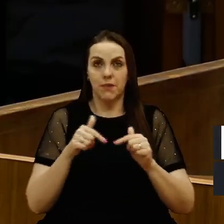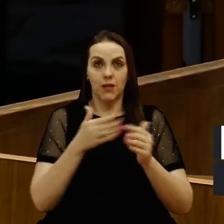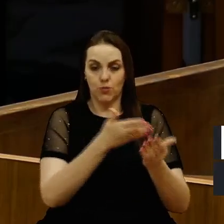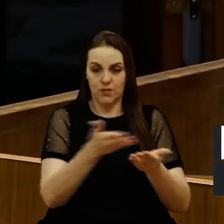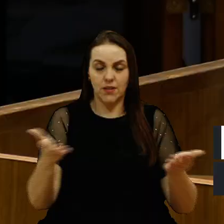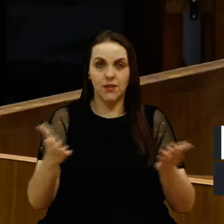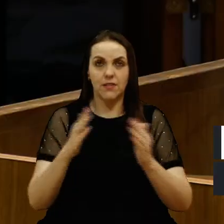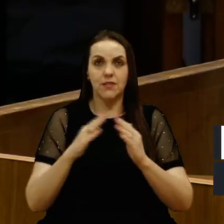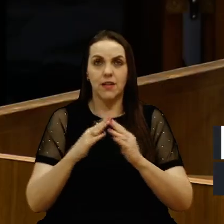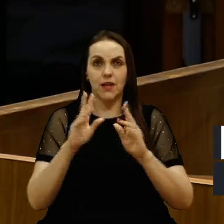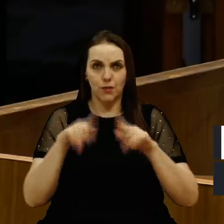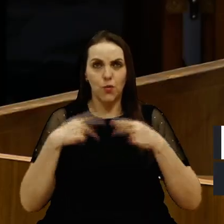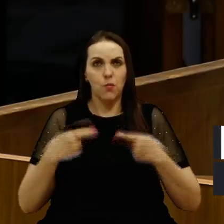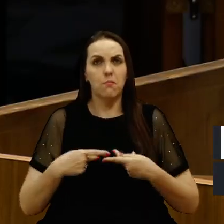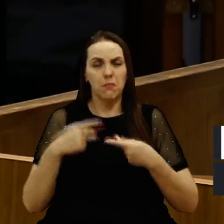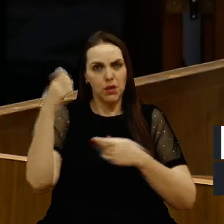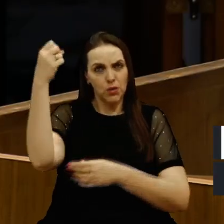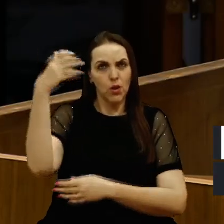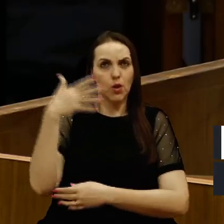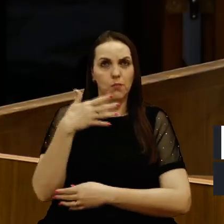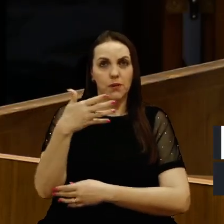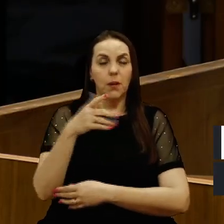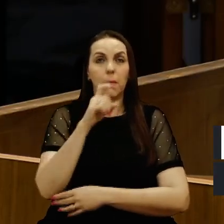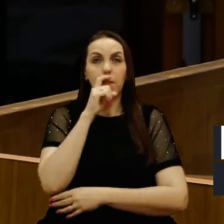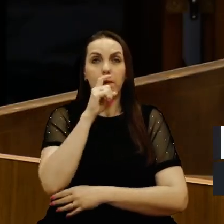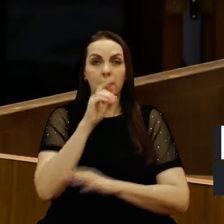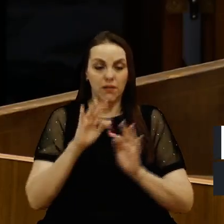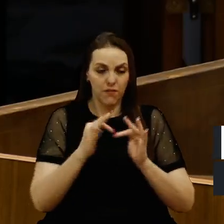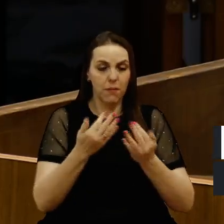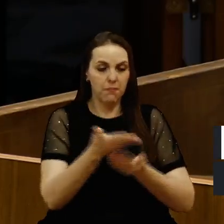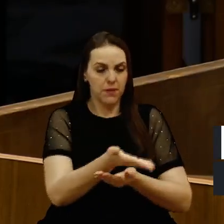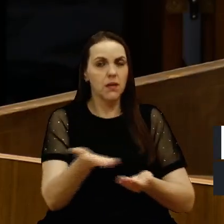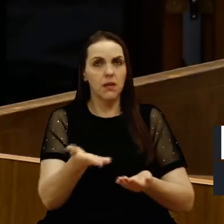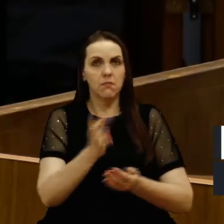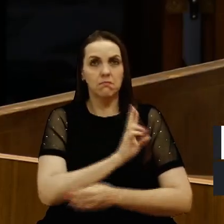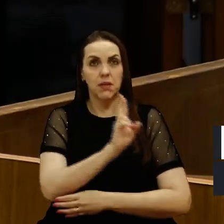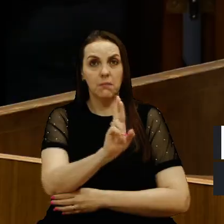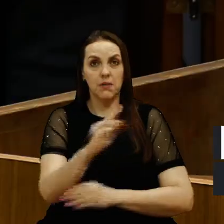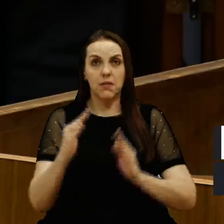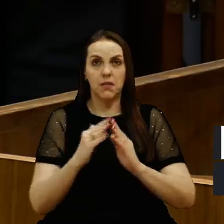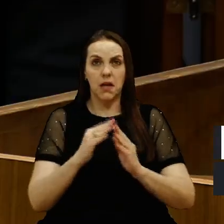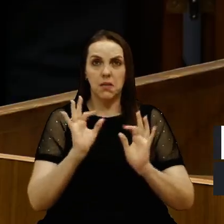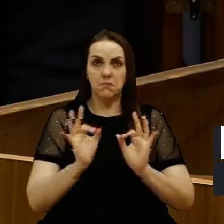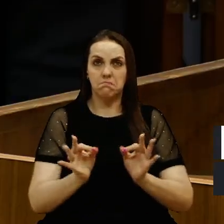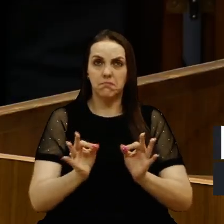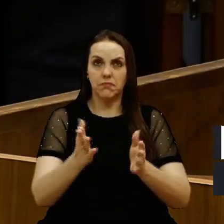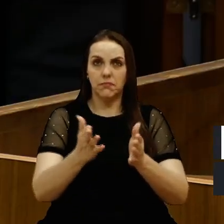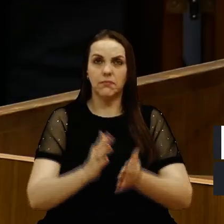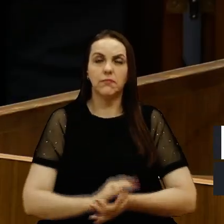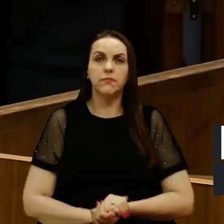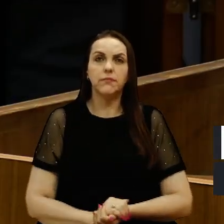humano iluminado, um pai de família que muito bem representa esta casa. Bom,